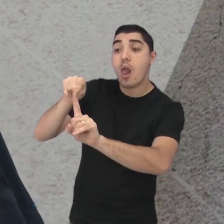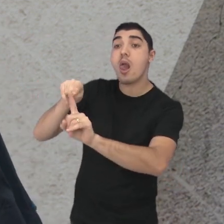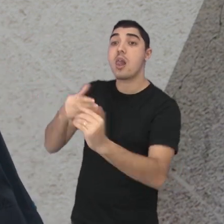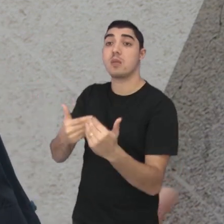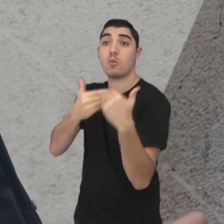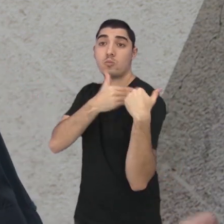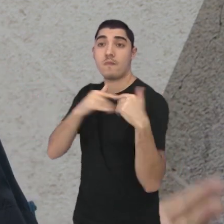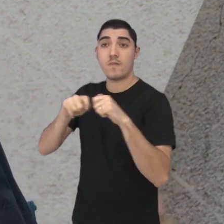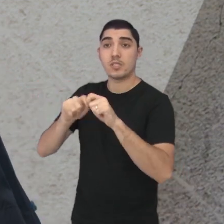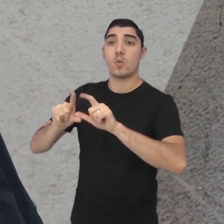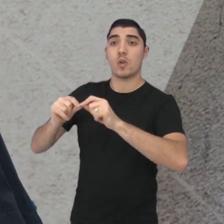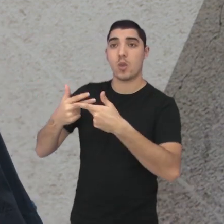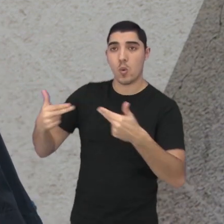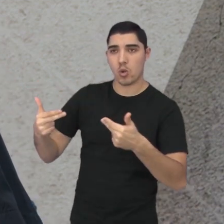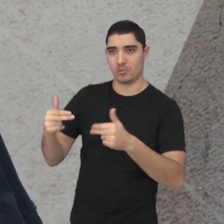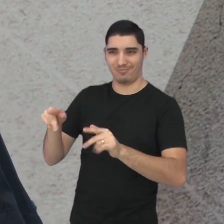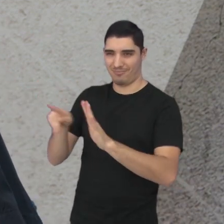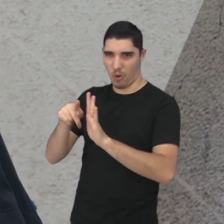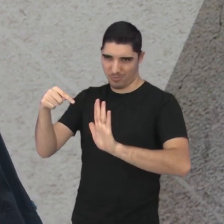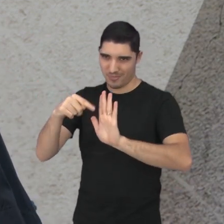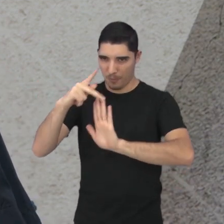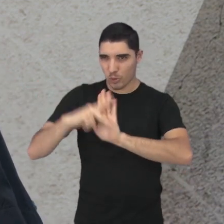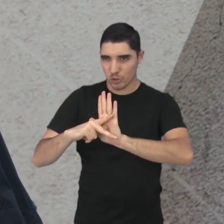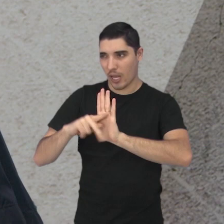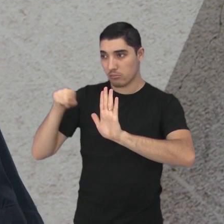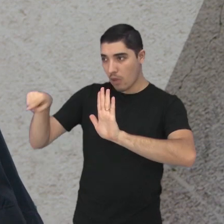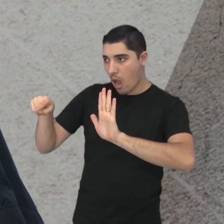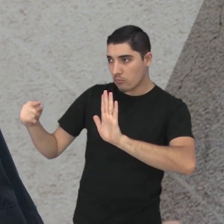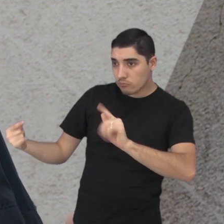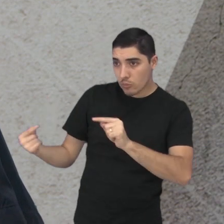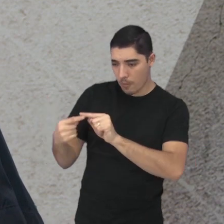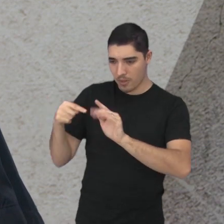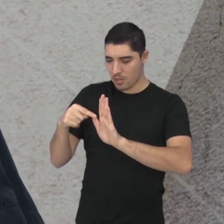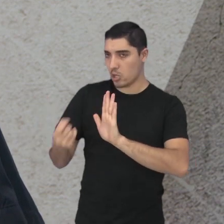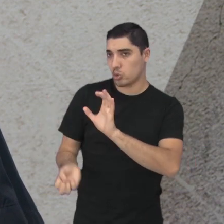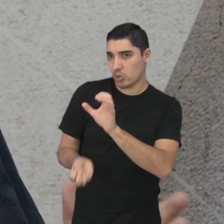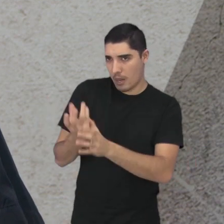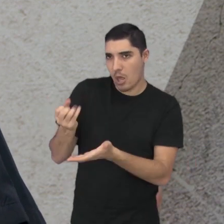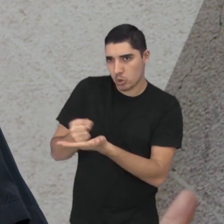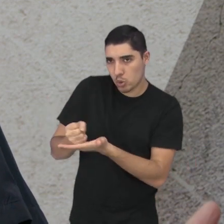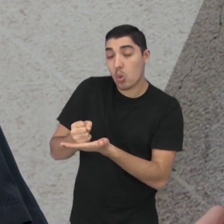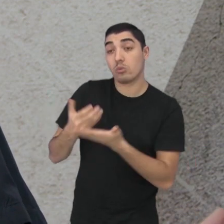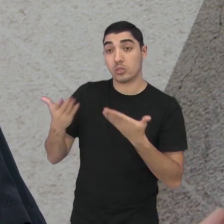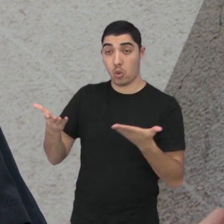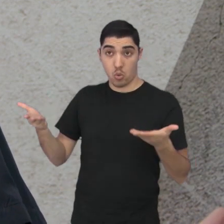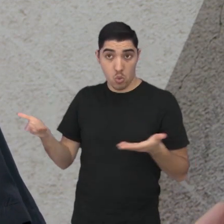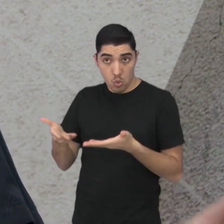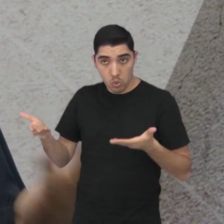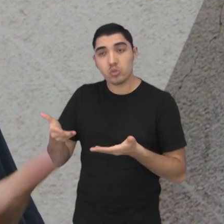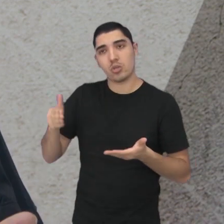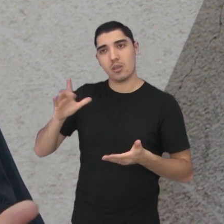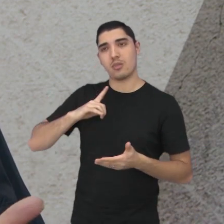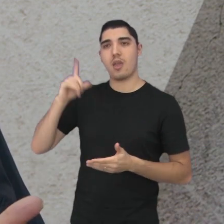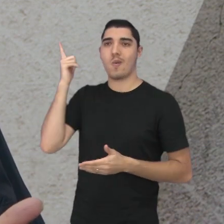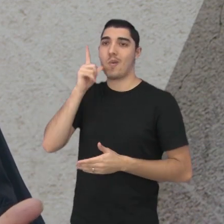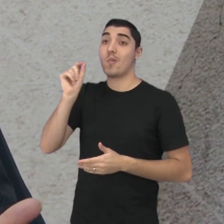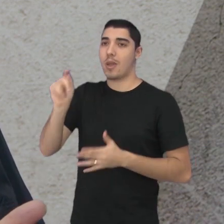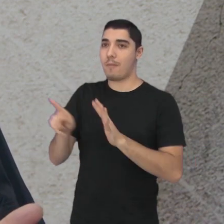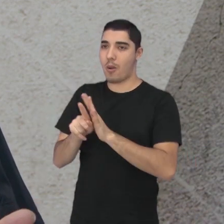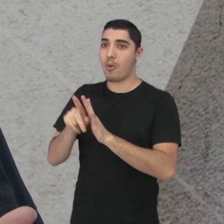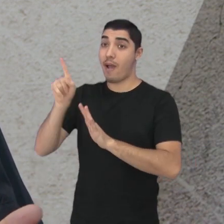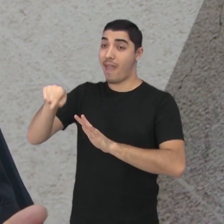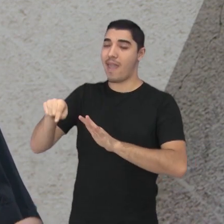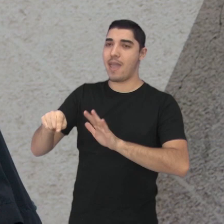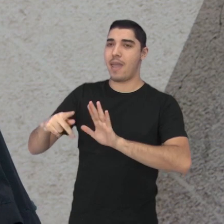do projeto, que está envolvido com o projeto, com o desenvolvimento. E no caso ali, hoje em dia, a gente tem essa vantagem, por ser um produto